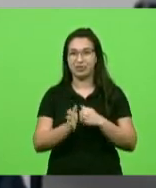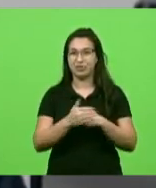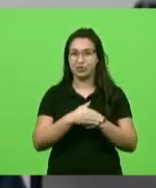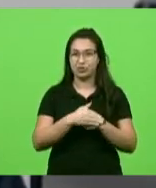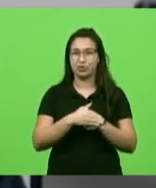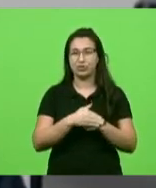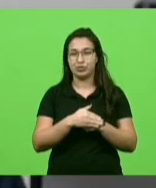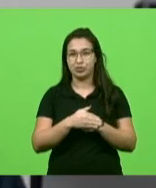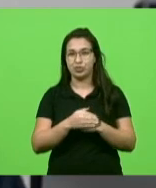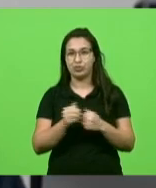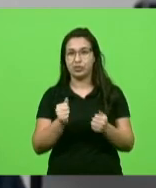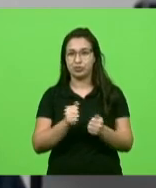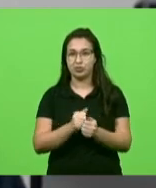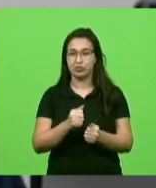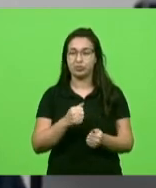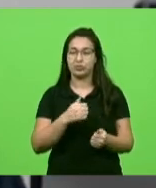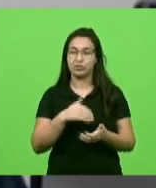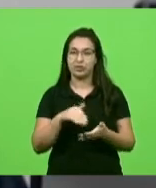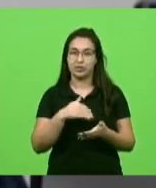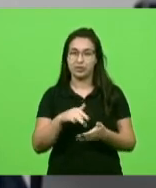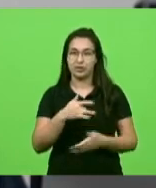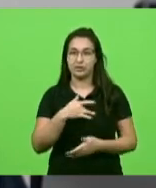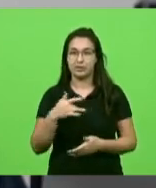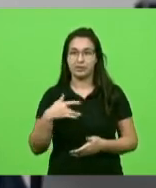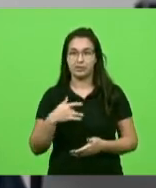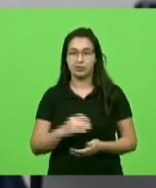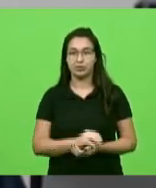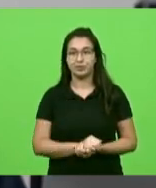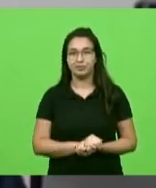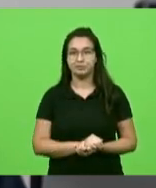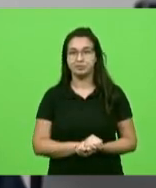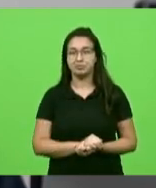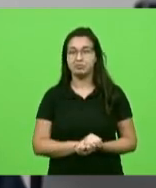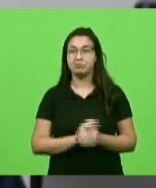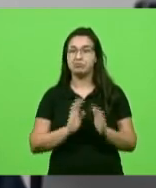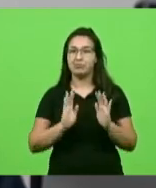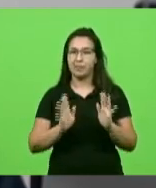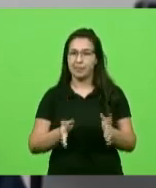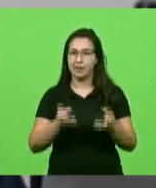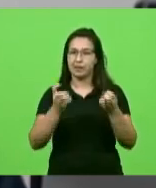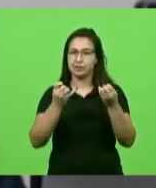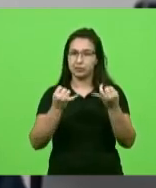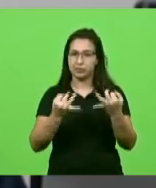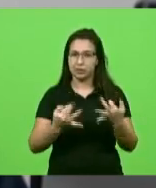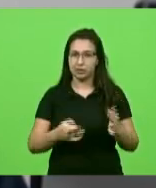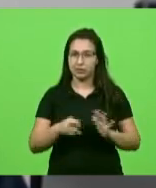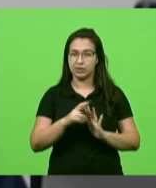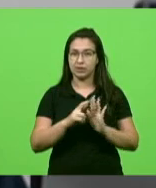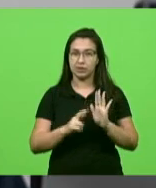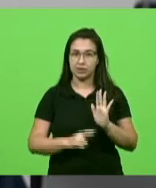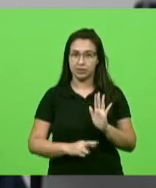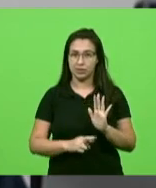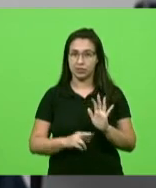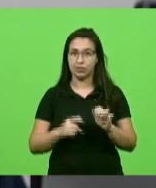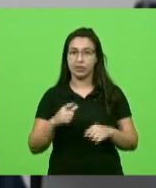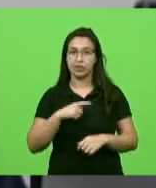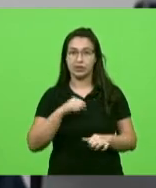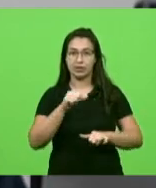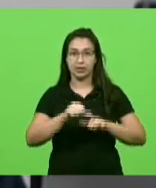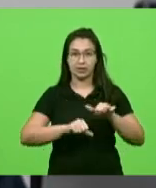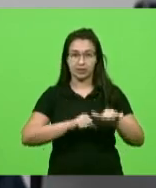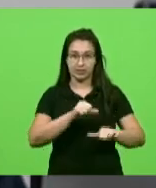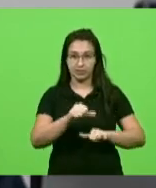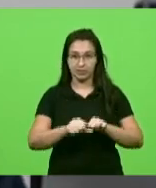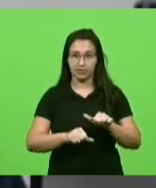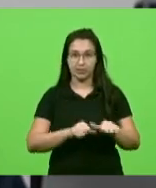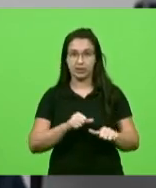no âmbito da Secretaria de Saúde É sobre esse facul Como já mencionado pelo serviço para revelar toda houve alteração da